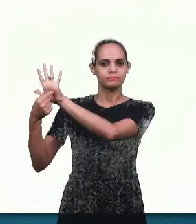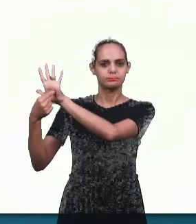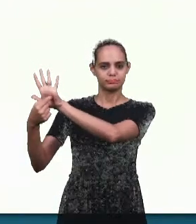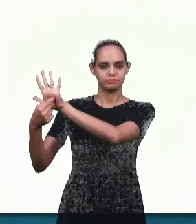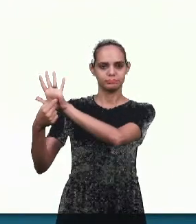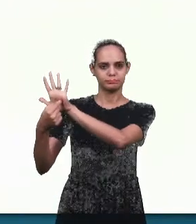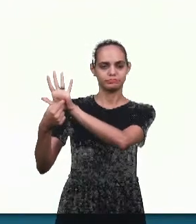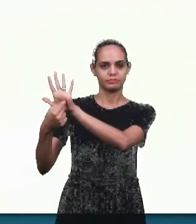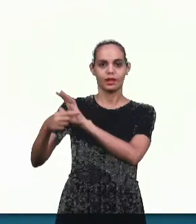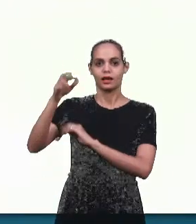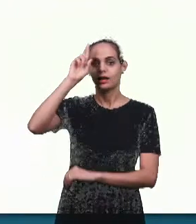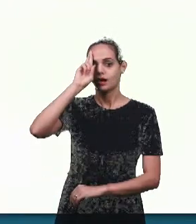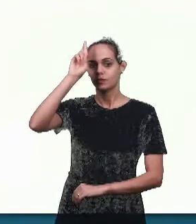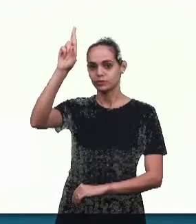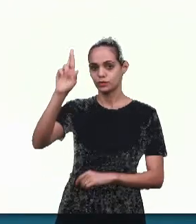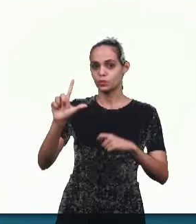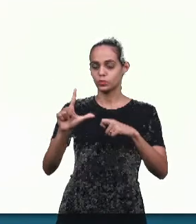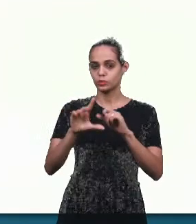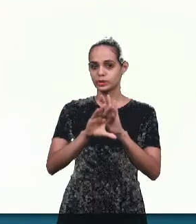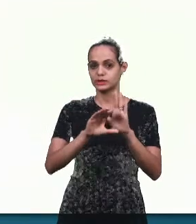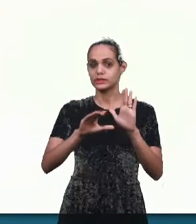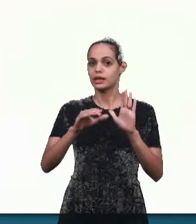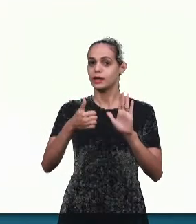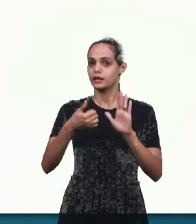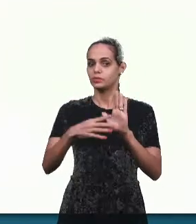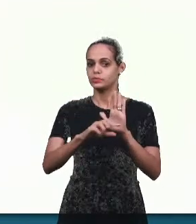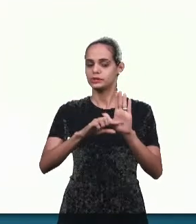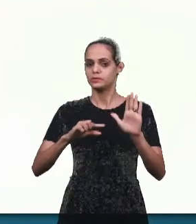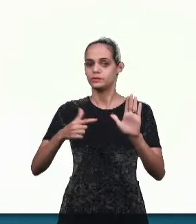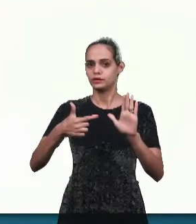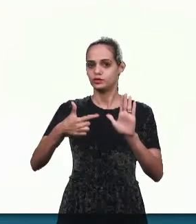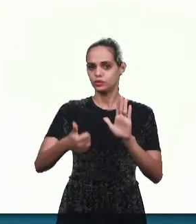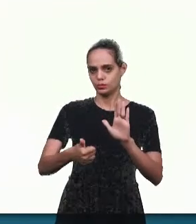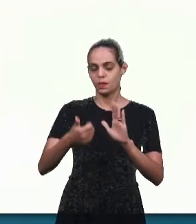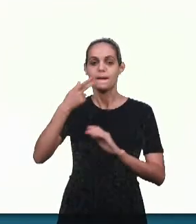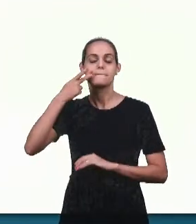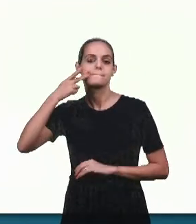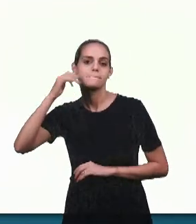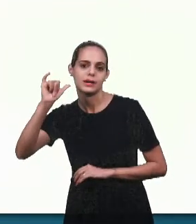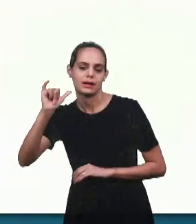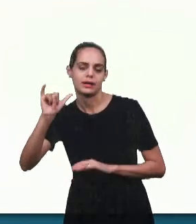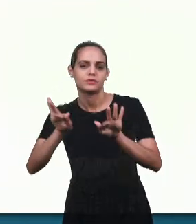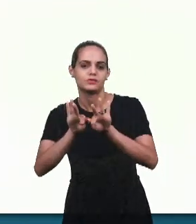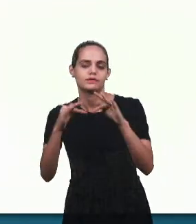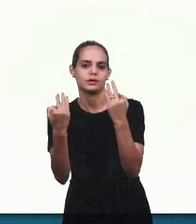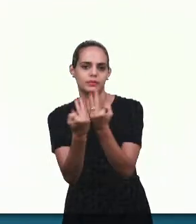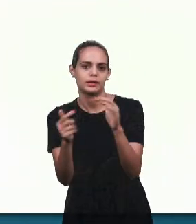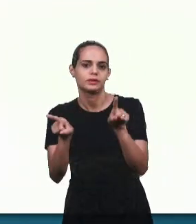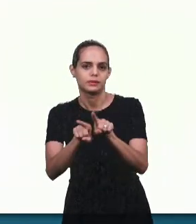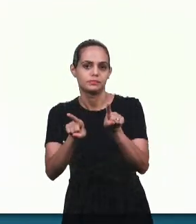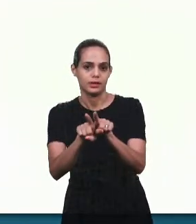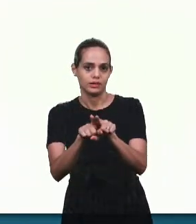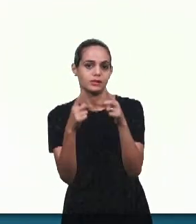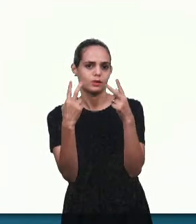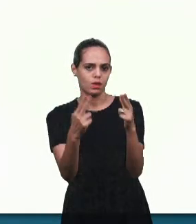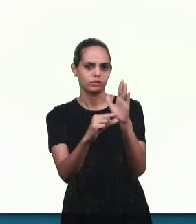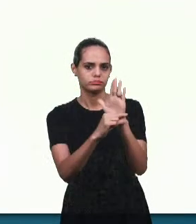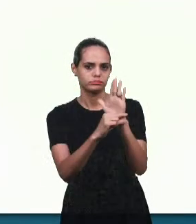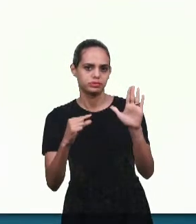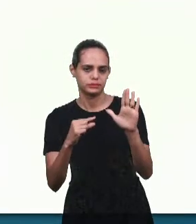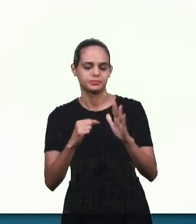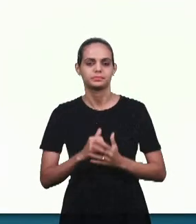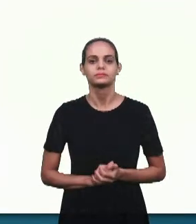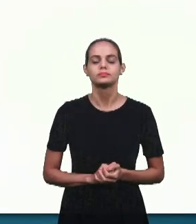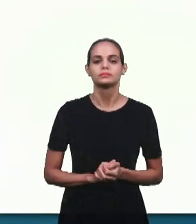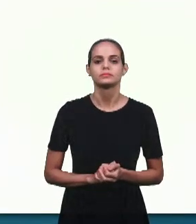Senhor está em Lucas 14, 21. A referência ao pai de família está em Lucas 14, 21 também. e a referência à palavra